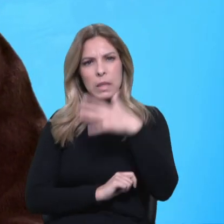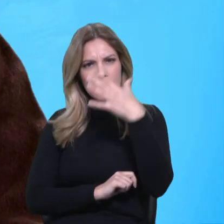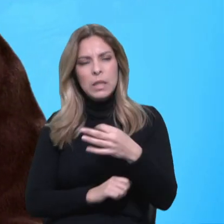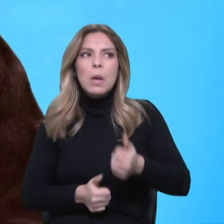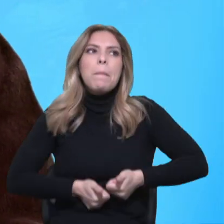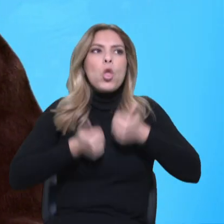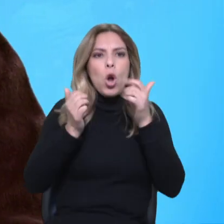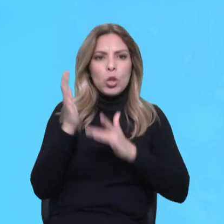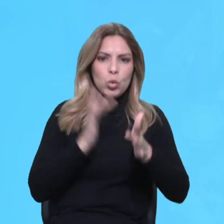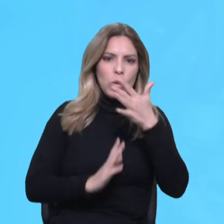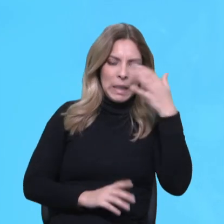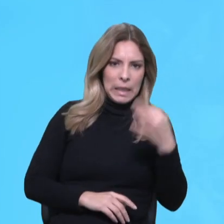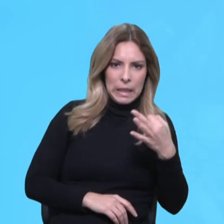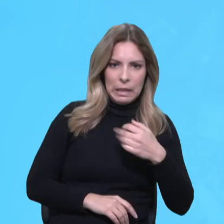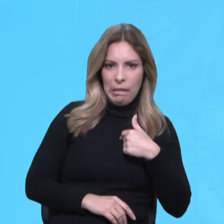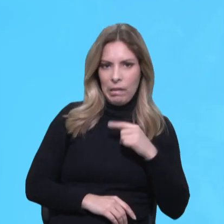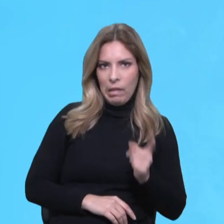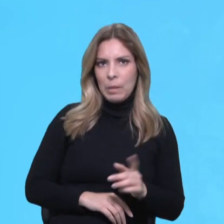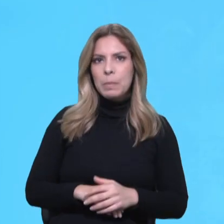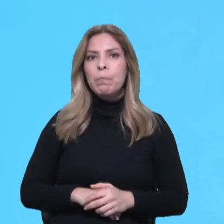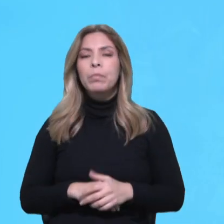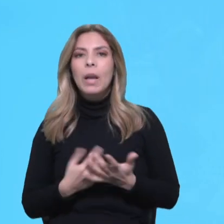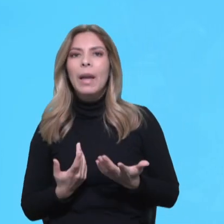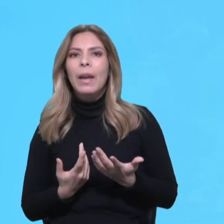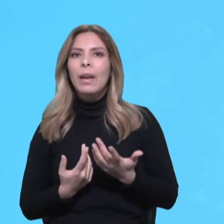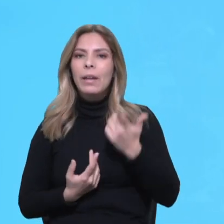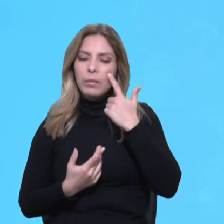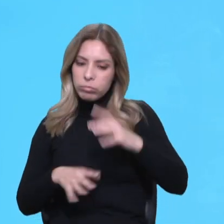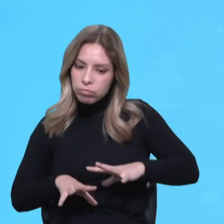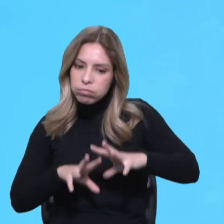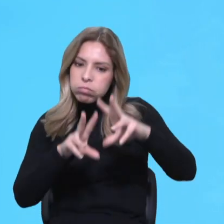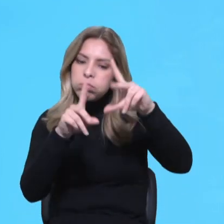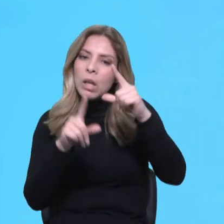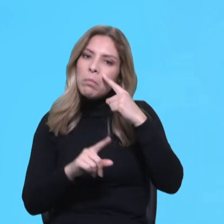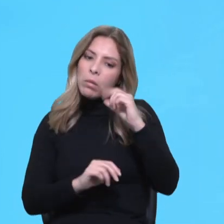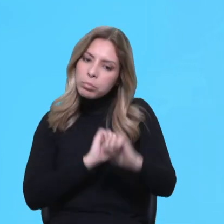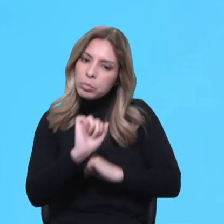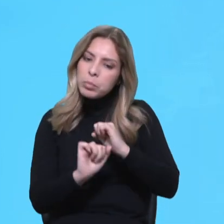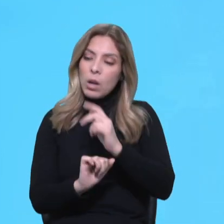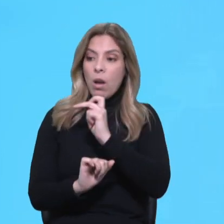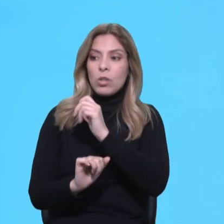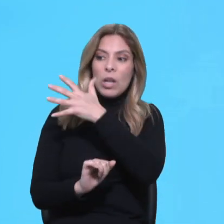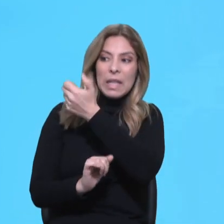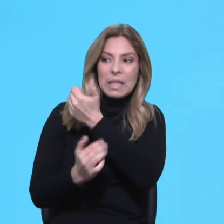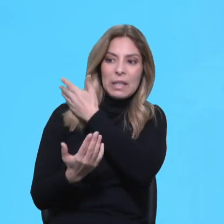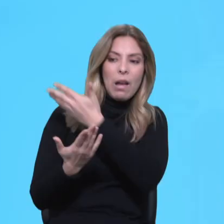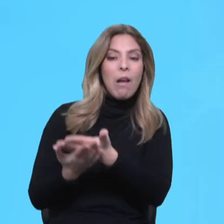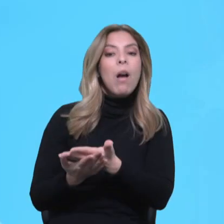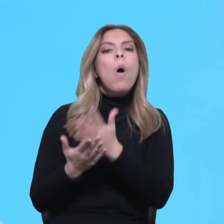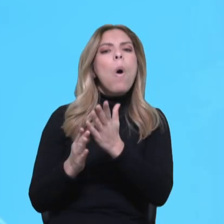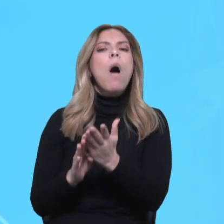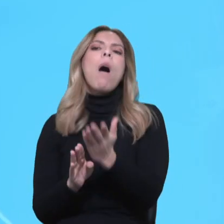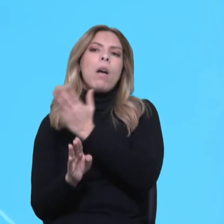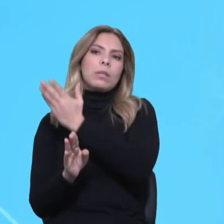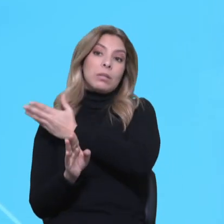cristão também. Isto é uma história de conhecimento e de cooperação que, dizia o João, começou há 15 anos ou começou um bocadinho antes, mas que tem